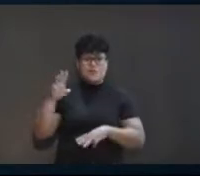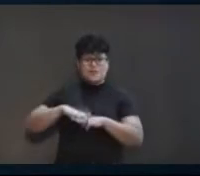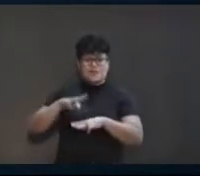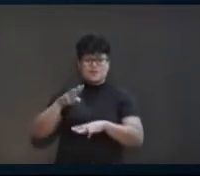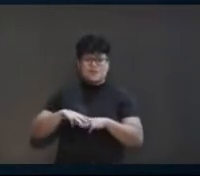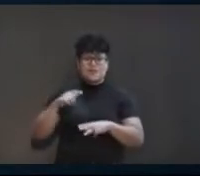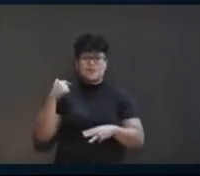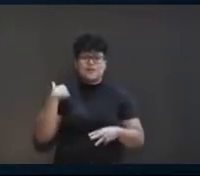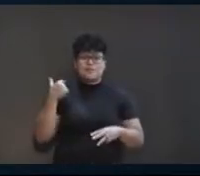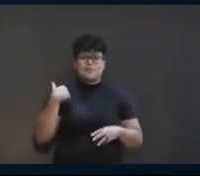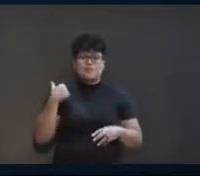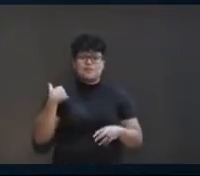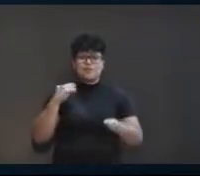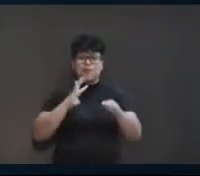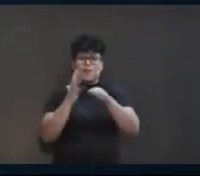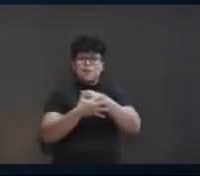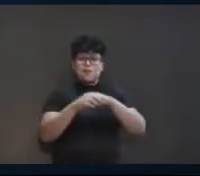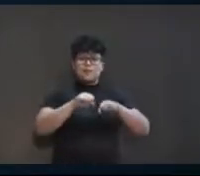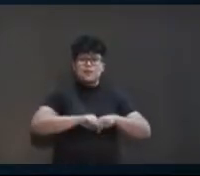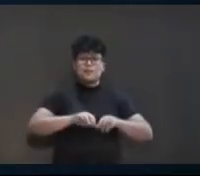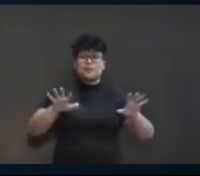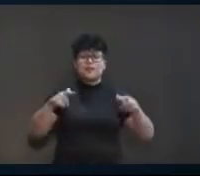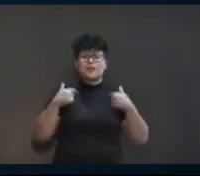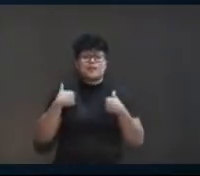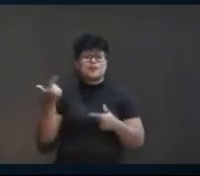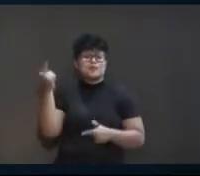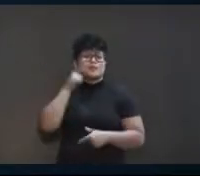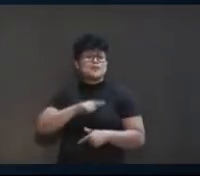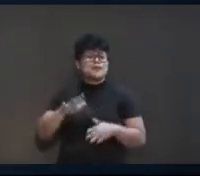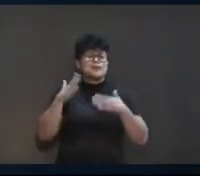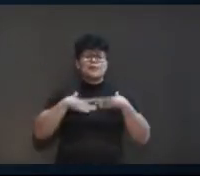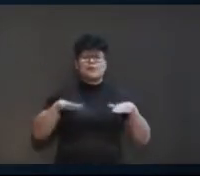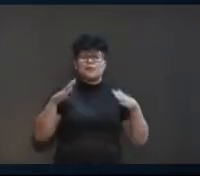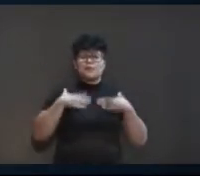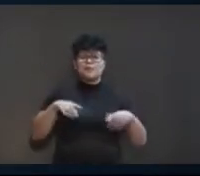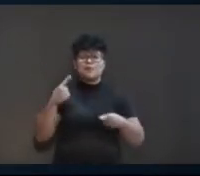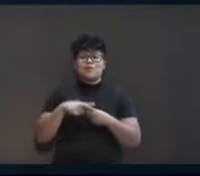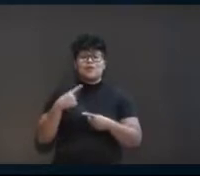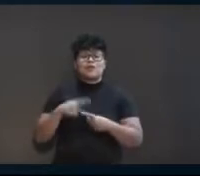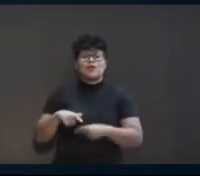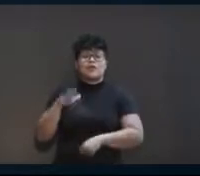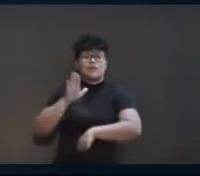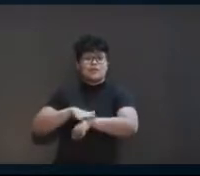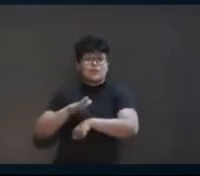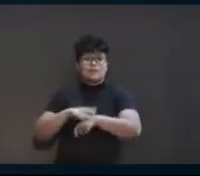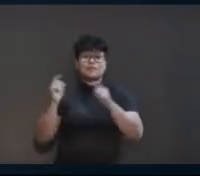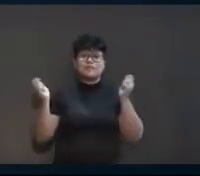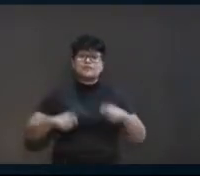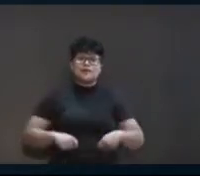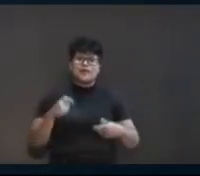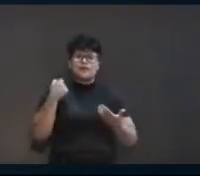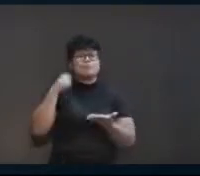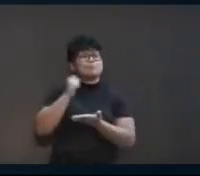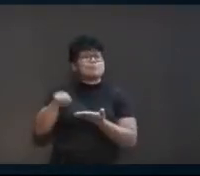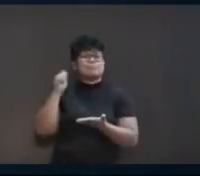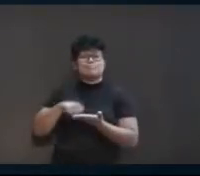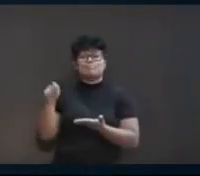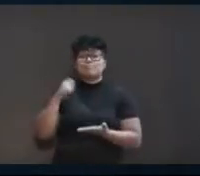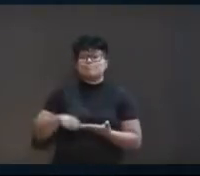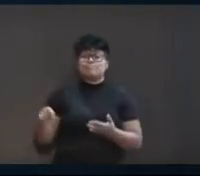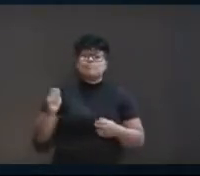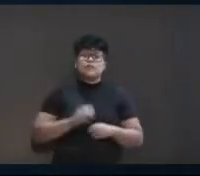divisor lá da tranquilamente porque eu tinha tempo para né mas o que motiva as pessoas